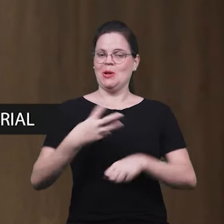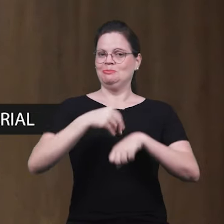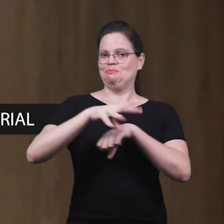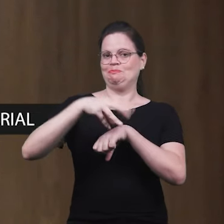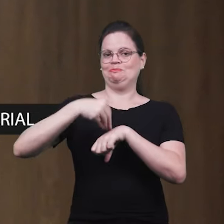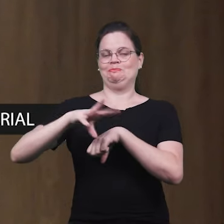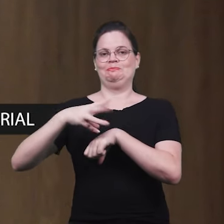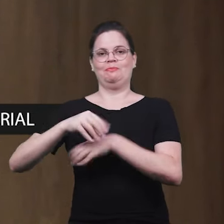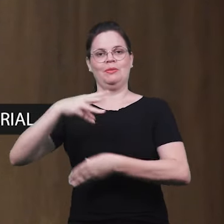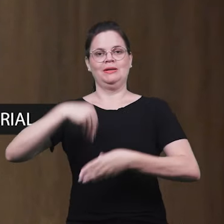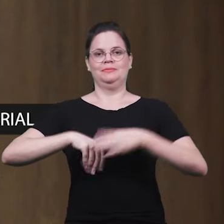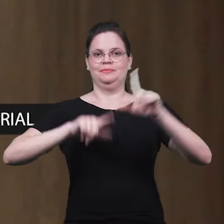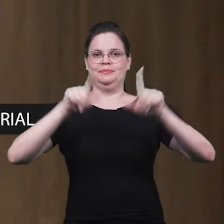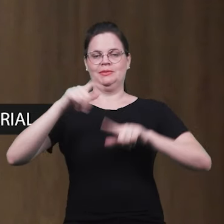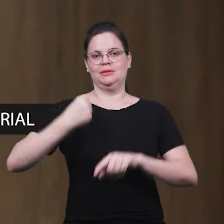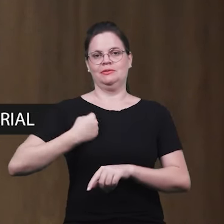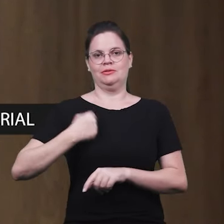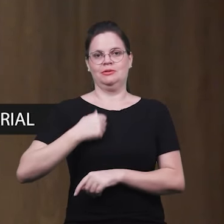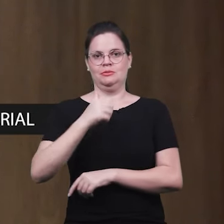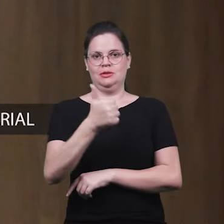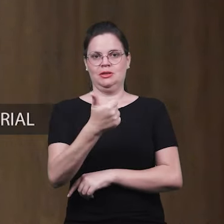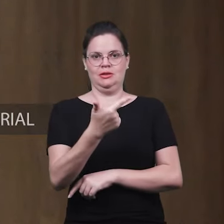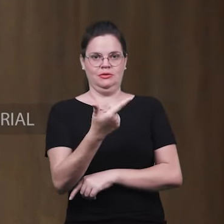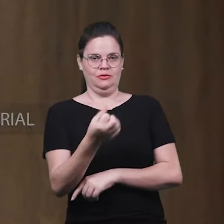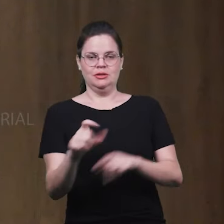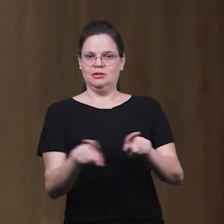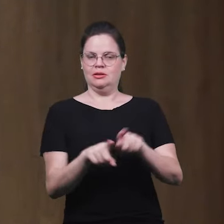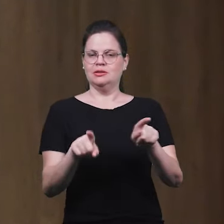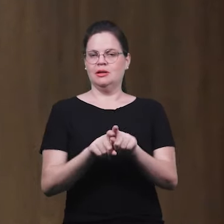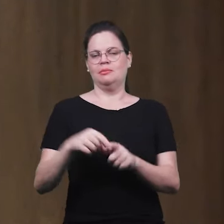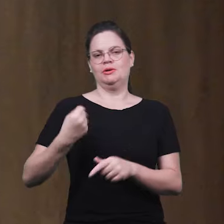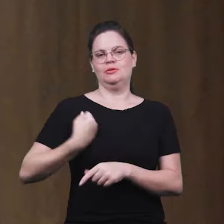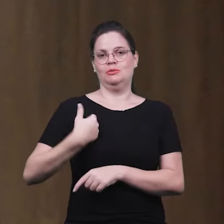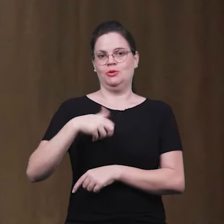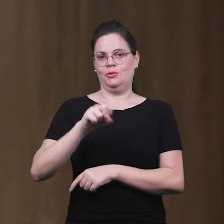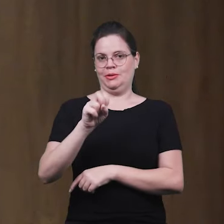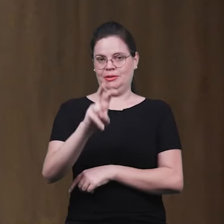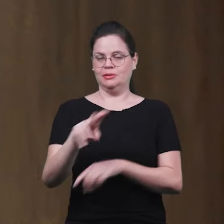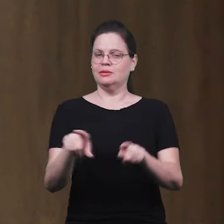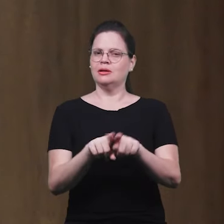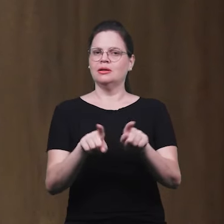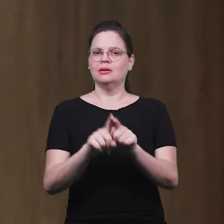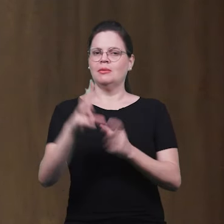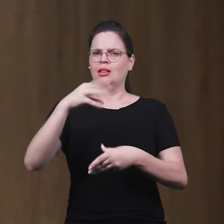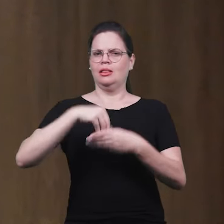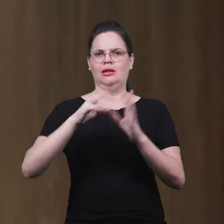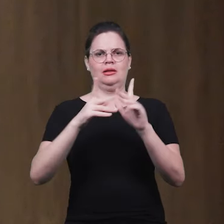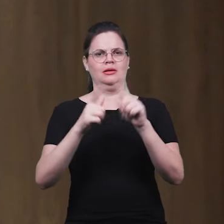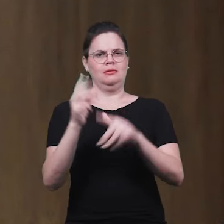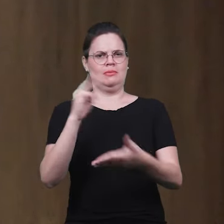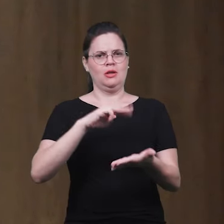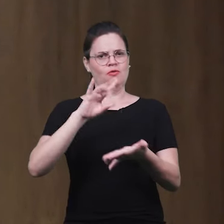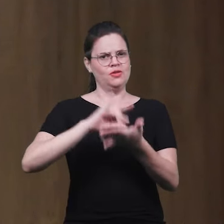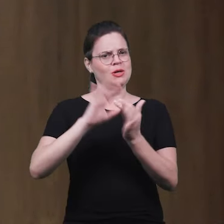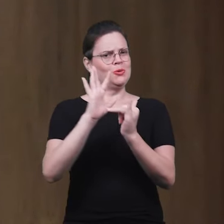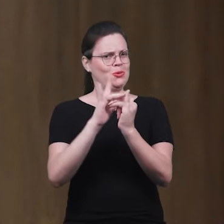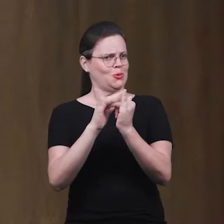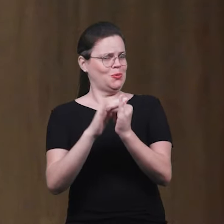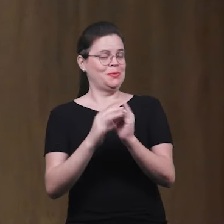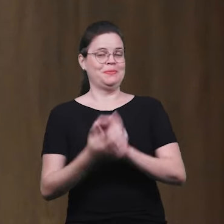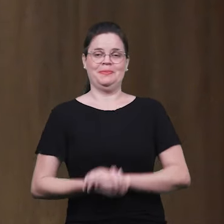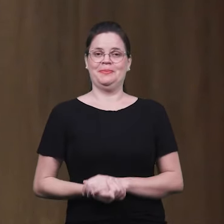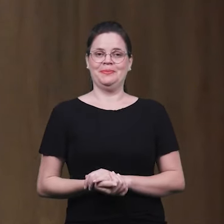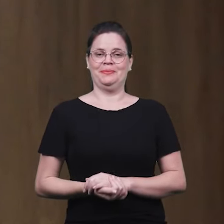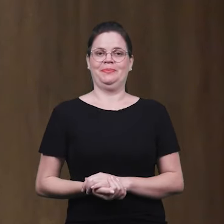transmitindo no canal da Embratel 126, no Sky Livre, canal 85, e no canal oficial da Igreja Cristã Maranata no